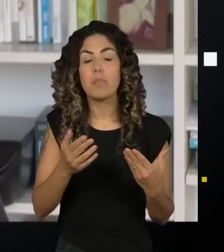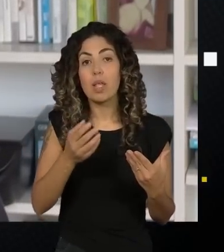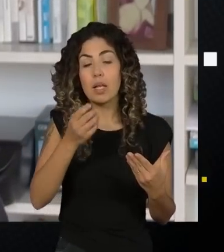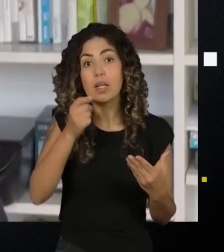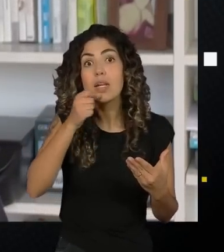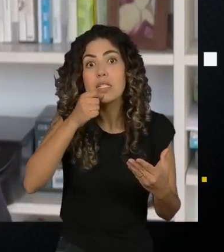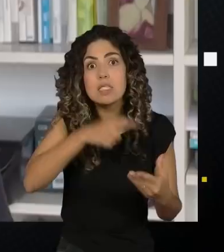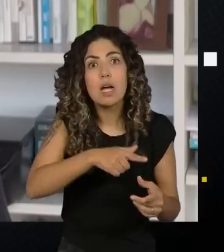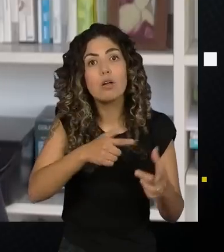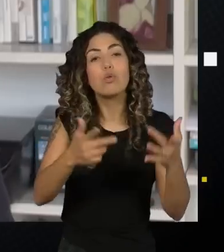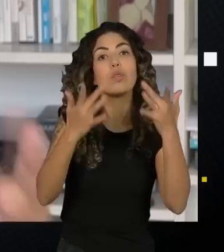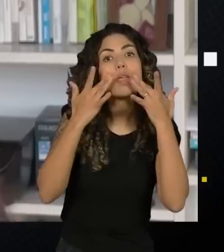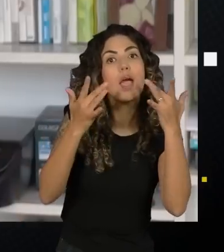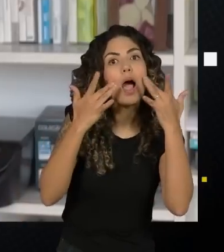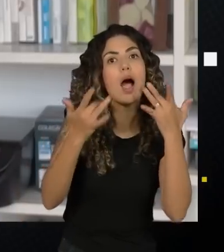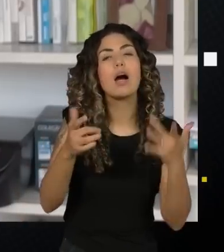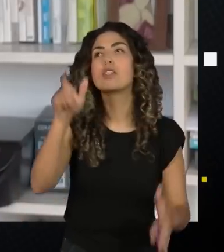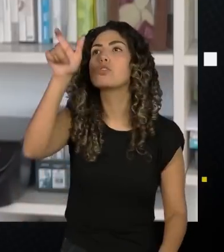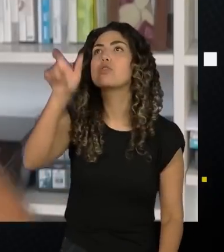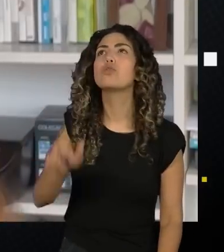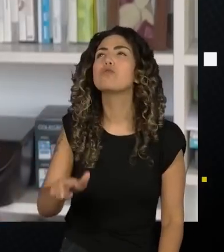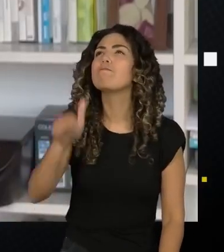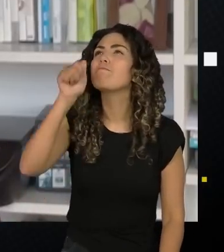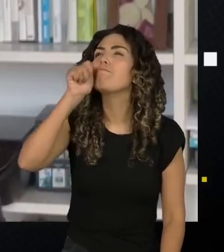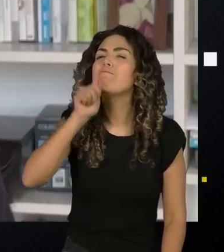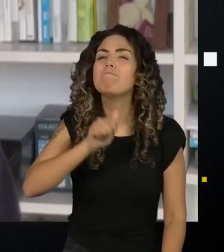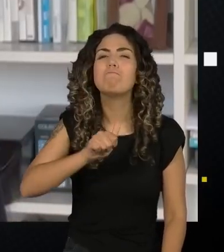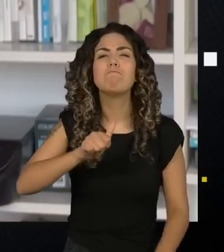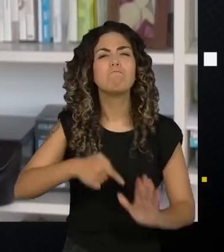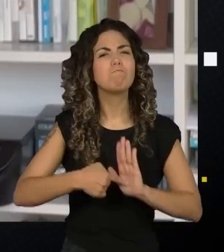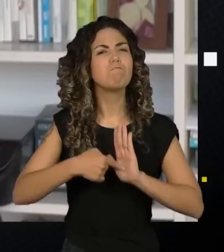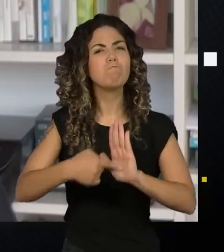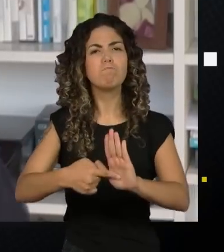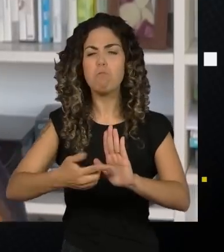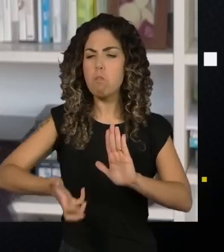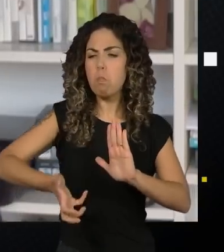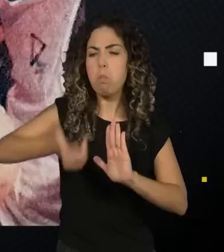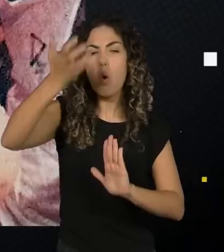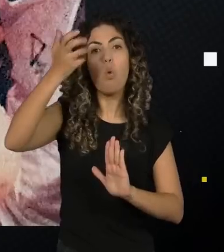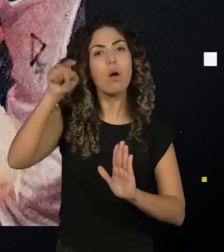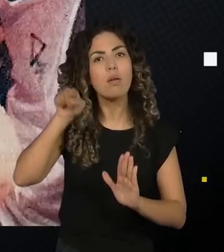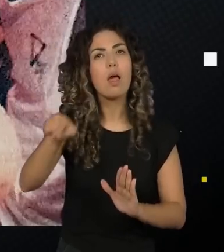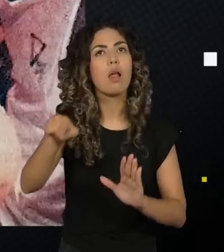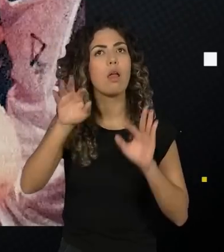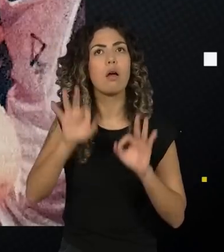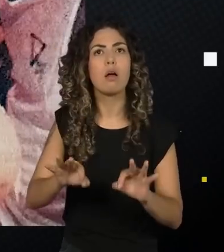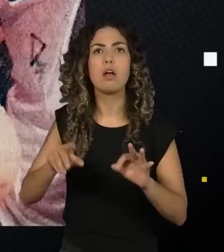teatro. Clarice. Clarice trabalha para e pelo teatro,